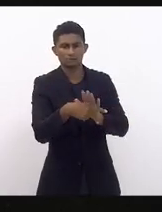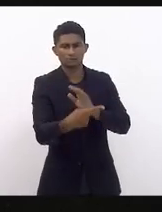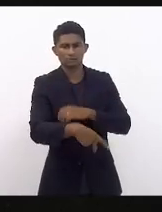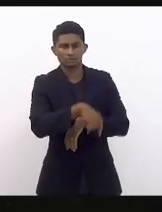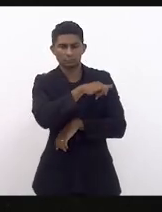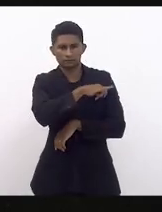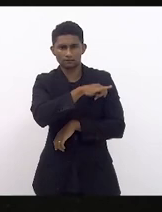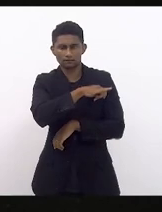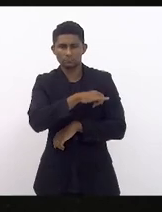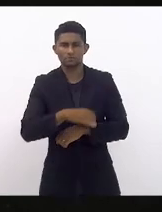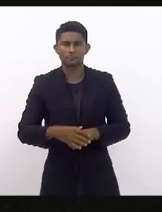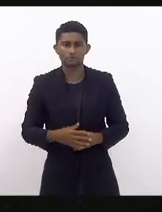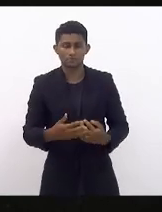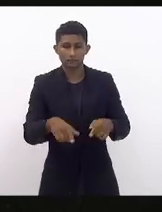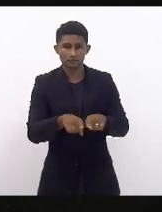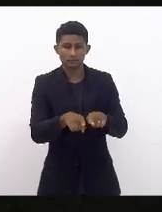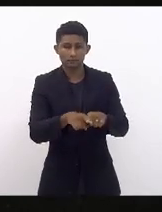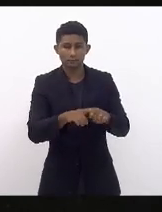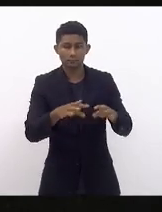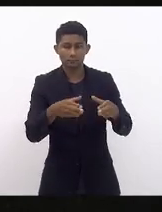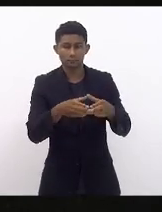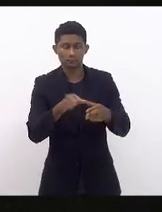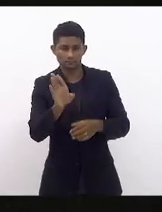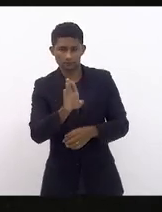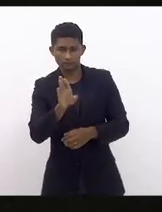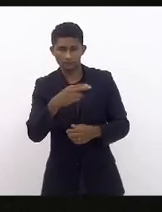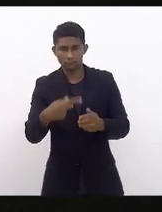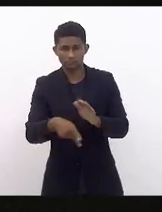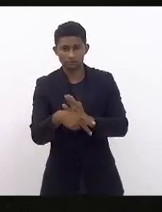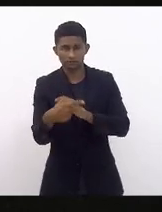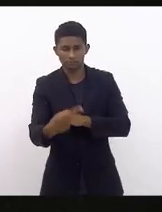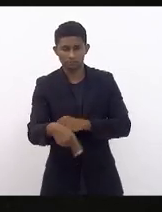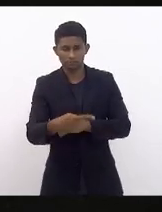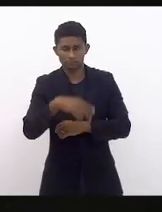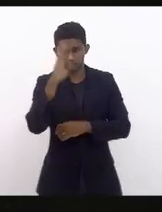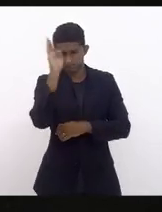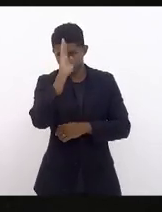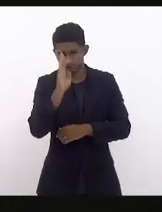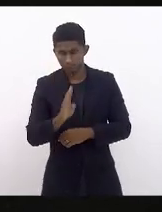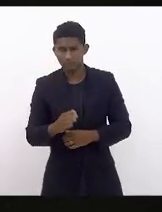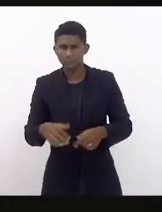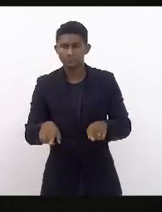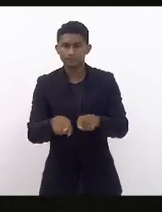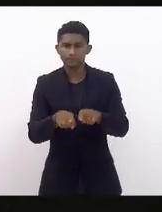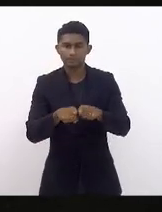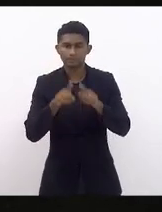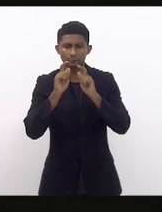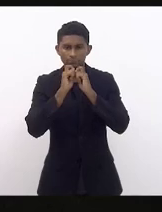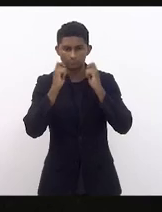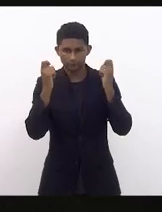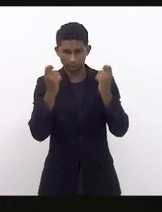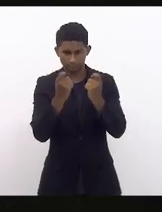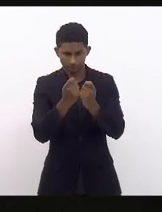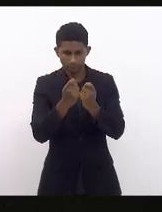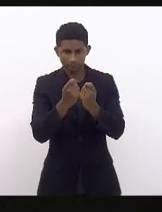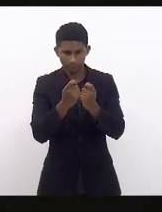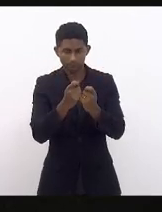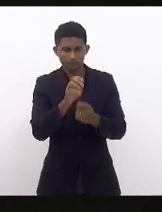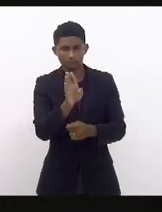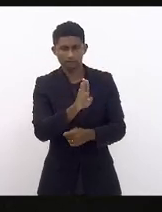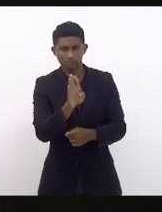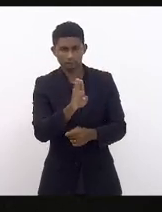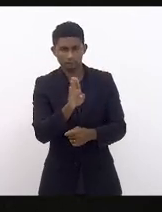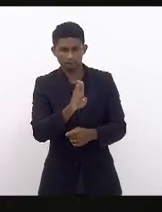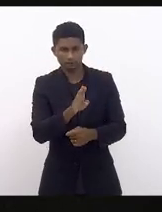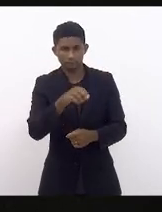a Convenção Batista Brasileira, a Associação Batista Belfor Roxense, Associação